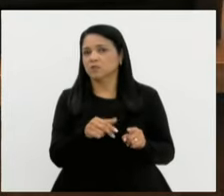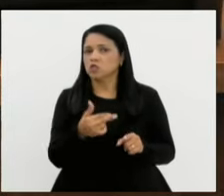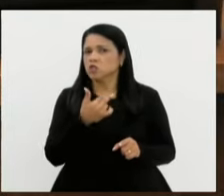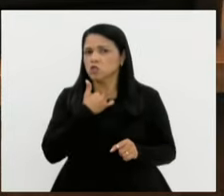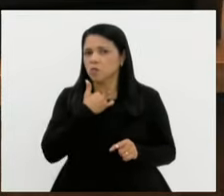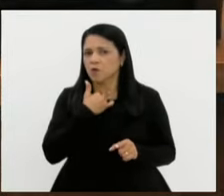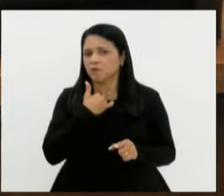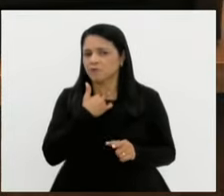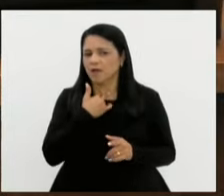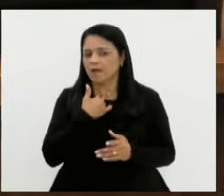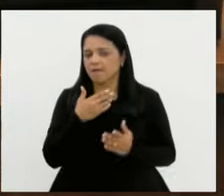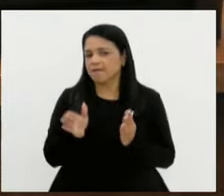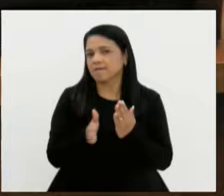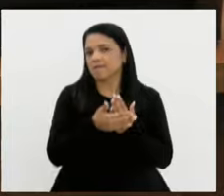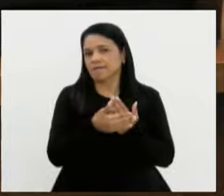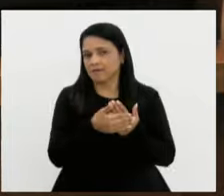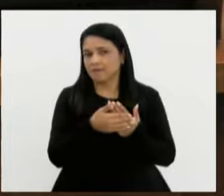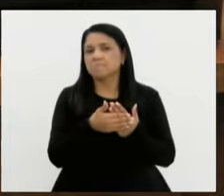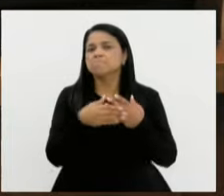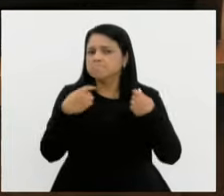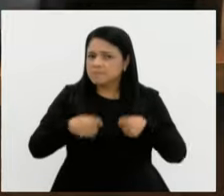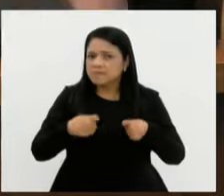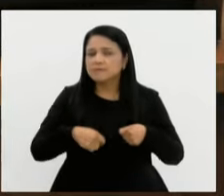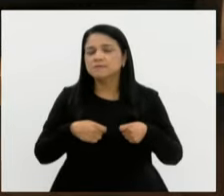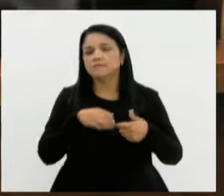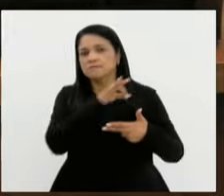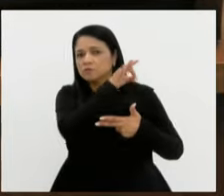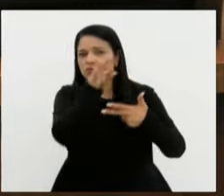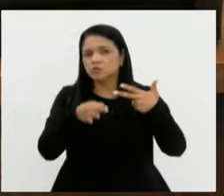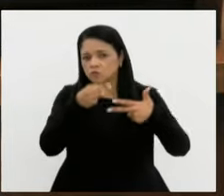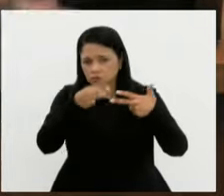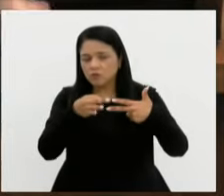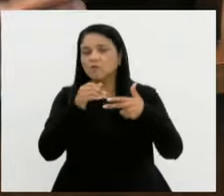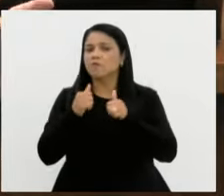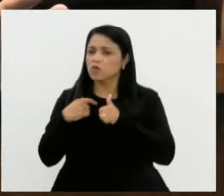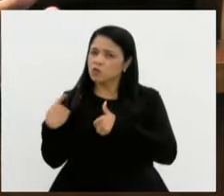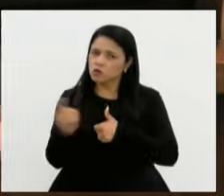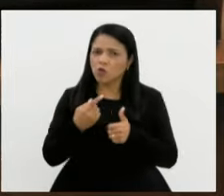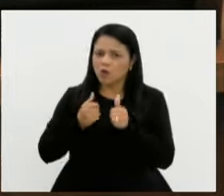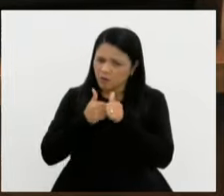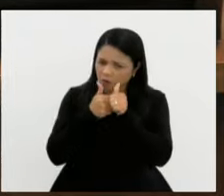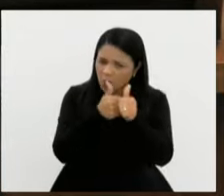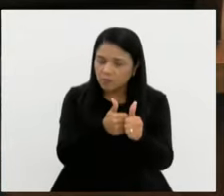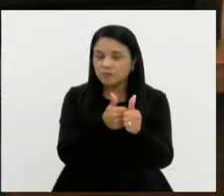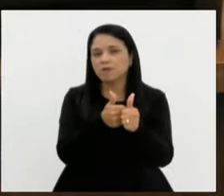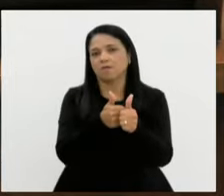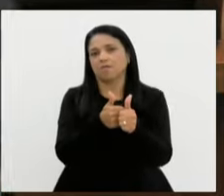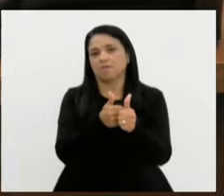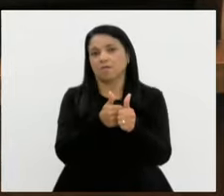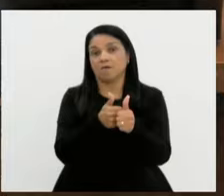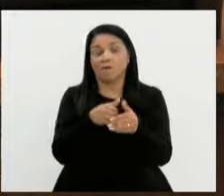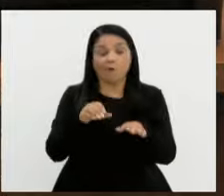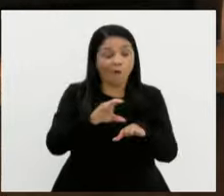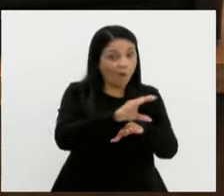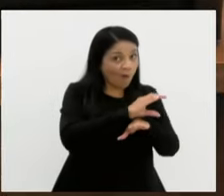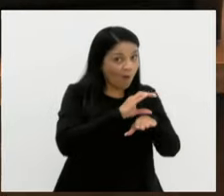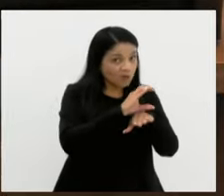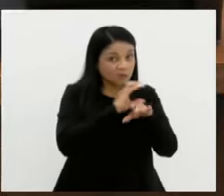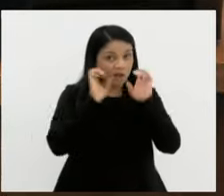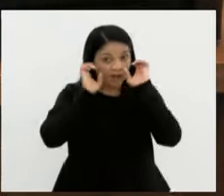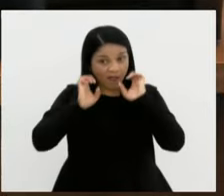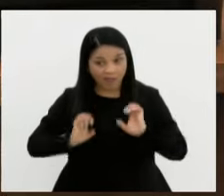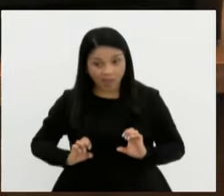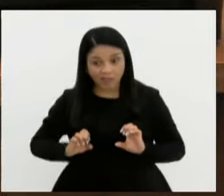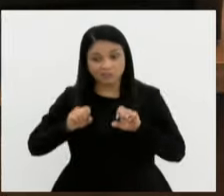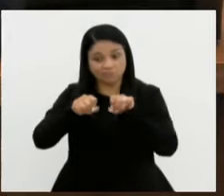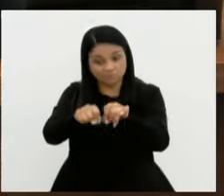impune. Toda a investigação tem que ser feita no judiciário e nós vamos acompanhar isso com muito cuidado. E no Conselho de Ética, que é o lugar desse parlamento